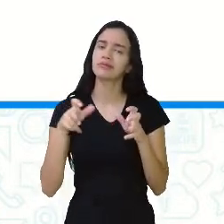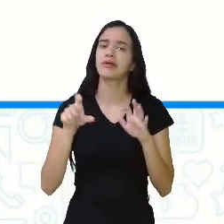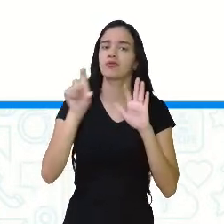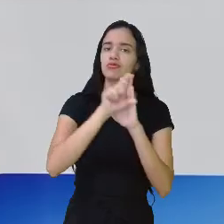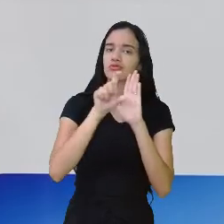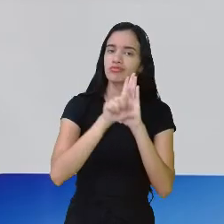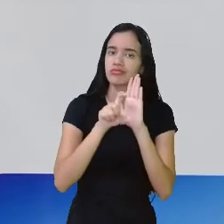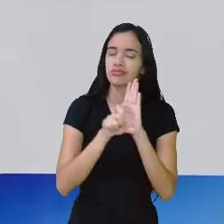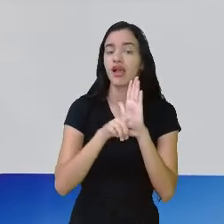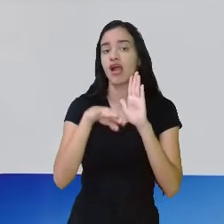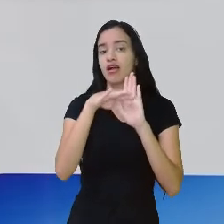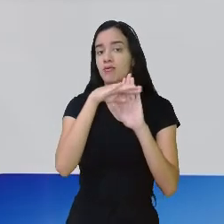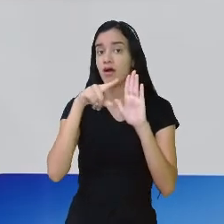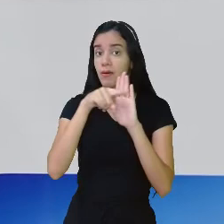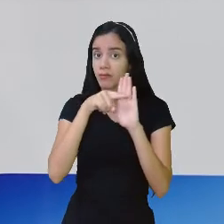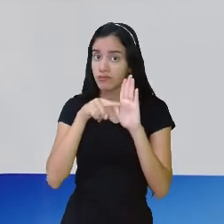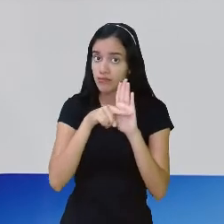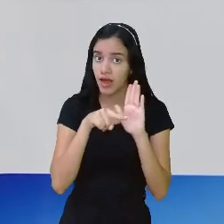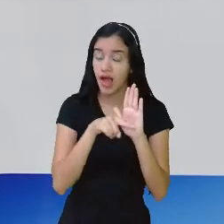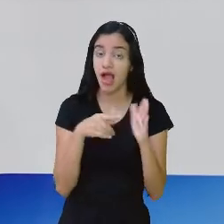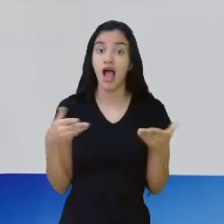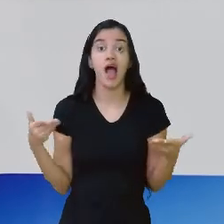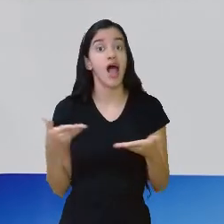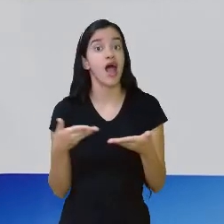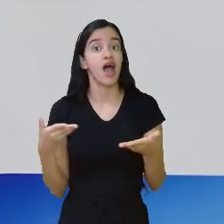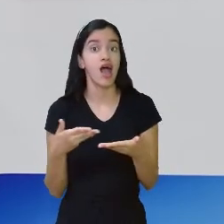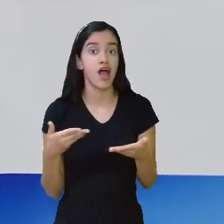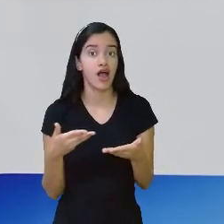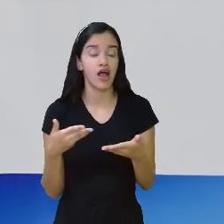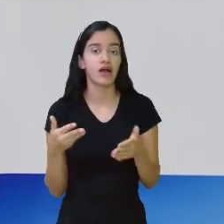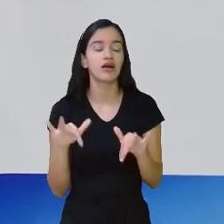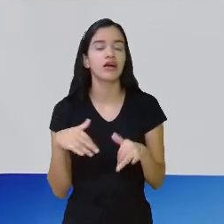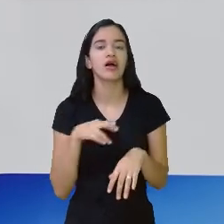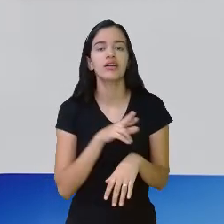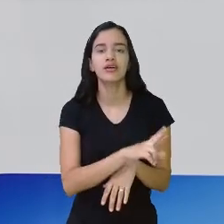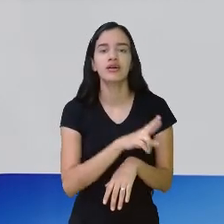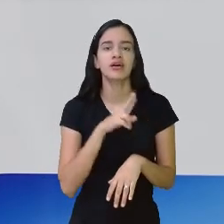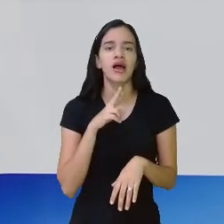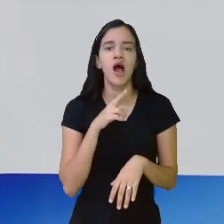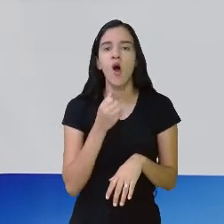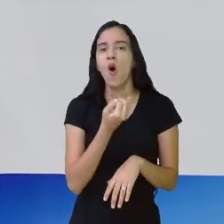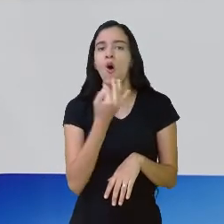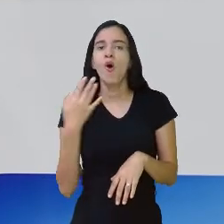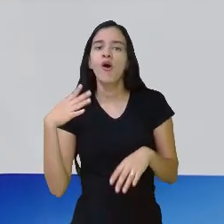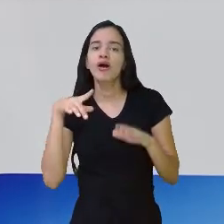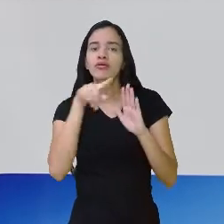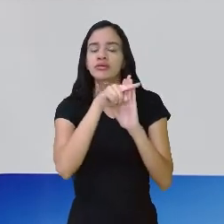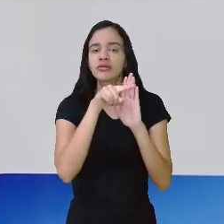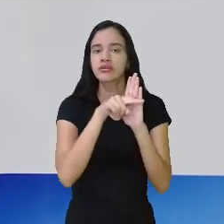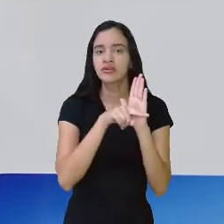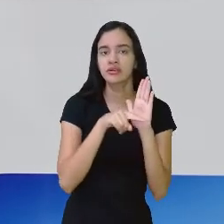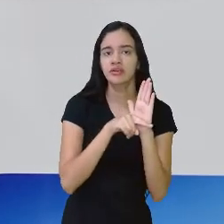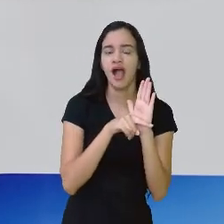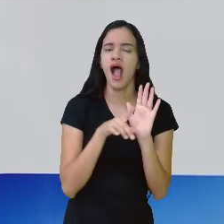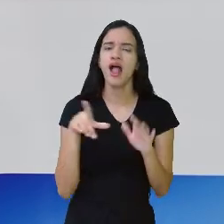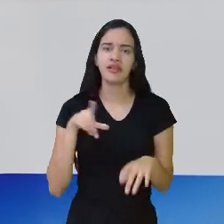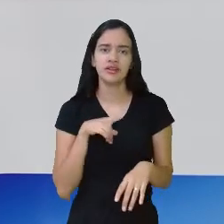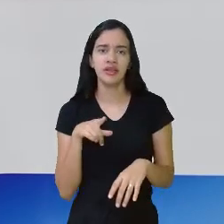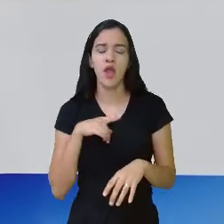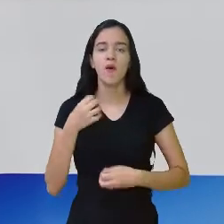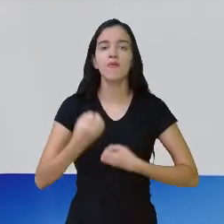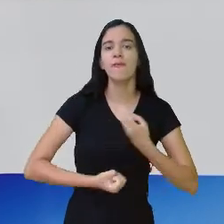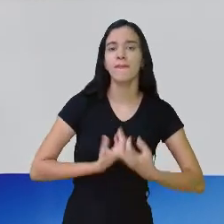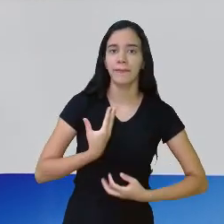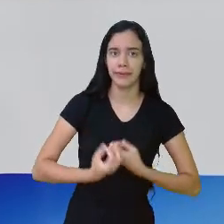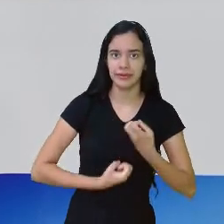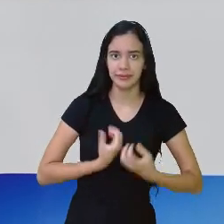as estrofes, porém, até agora não chegou a resposta de quantos versos e quantas estrofes tem neste